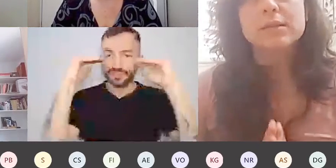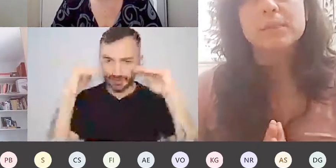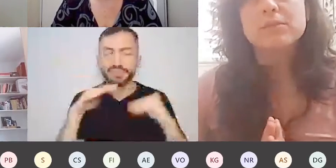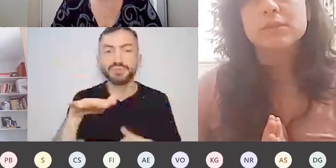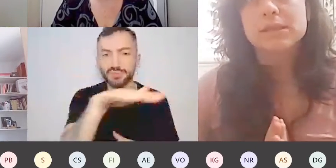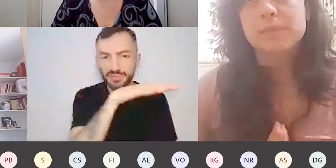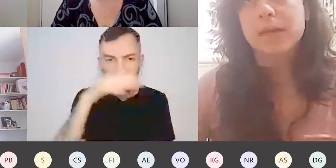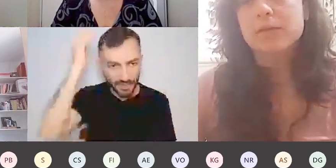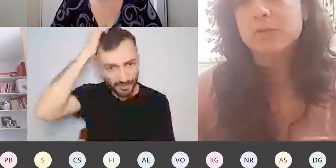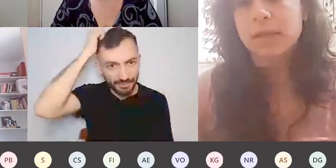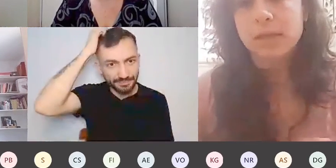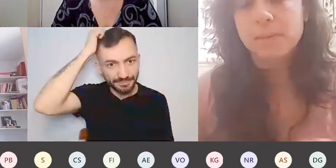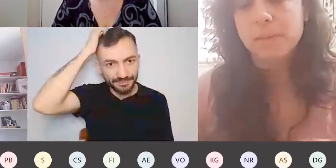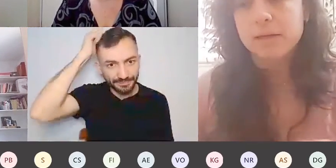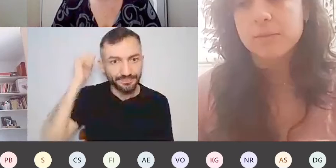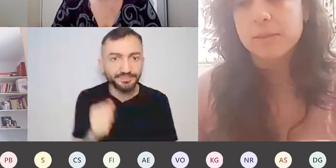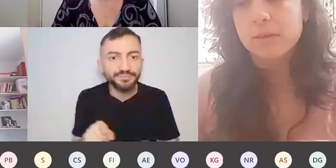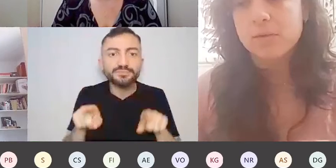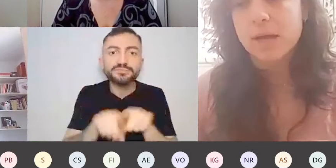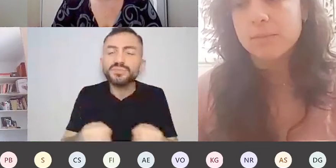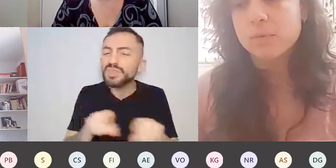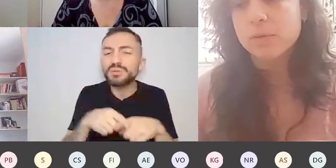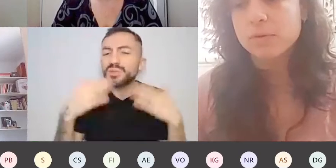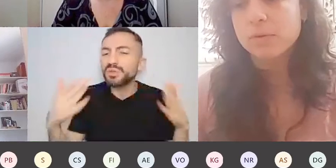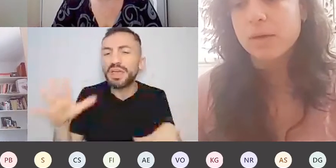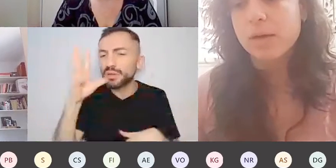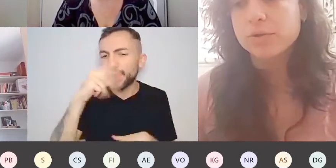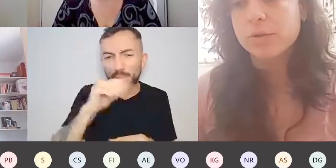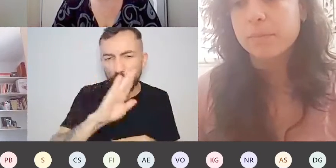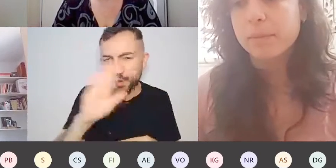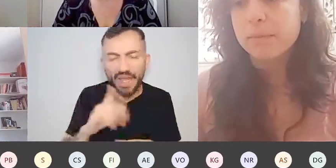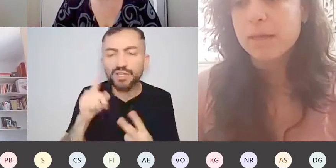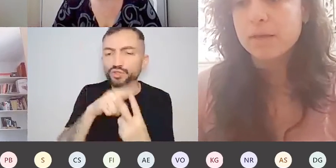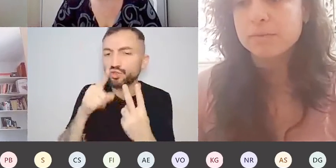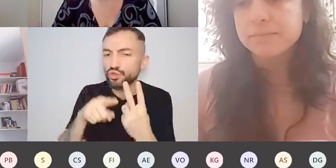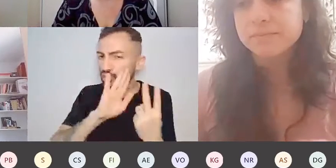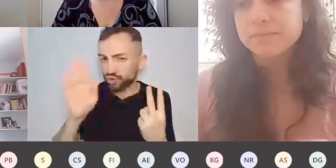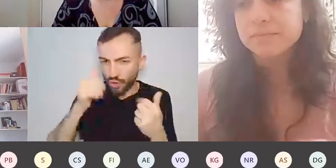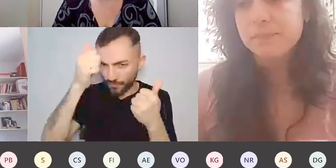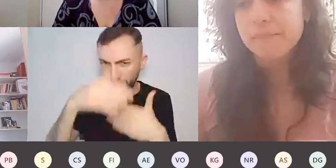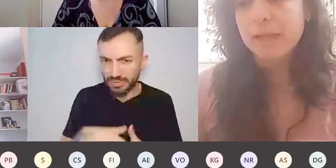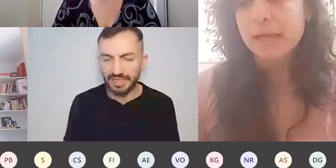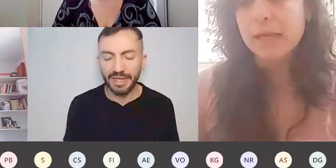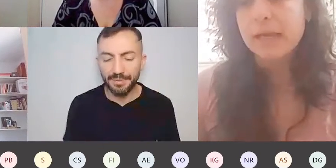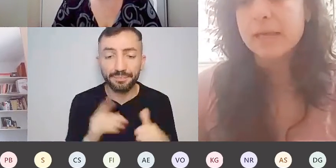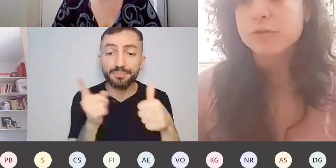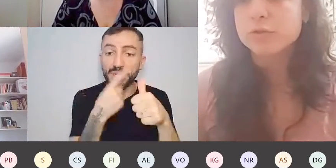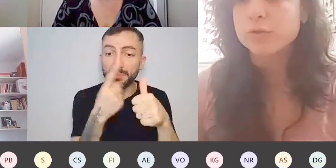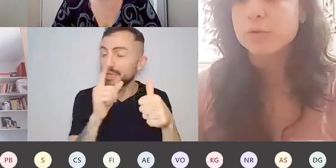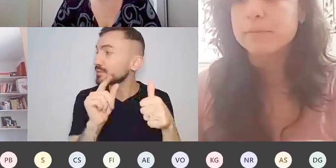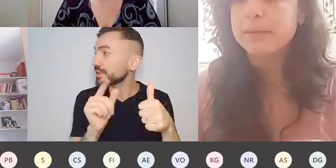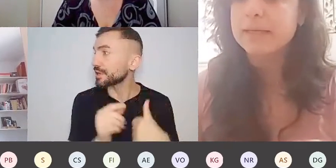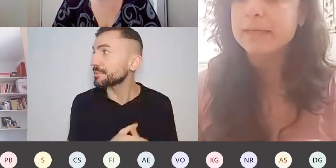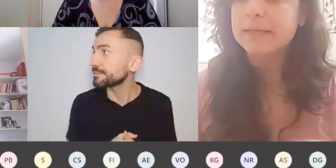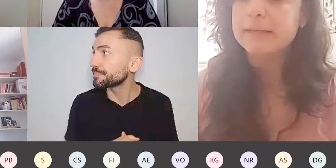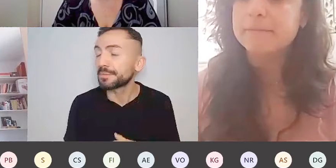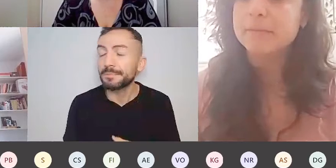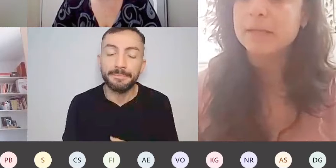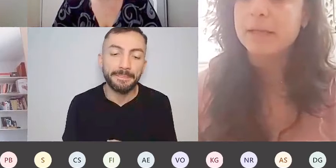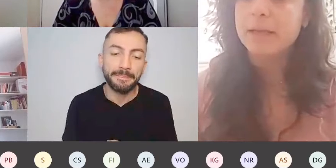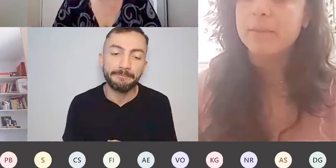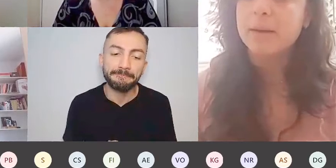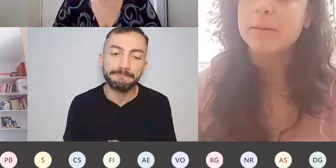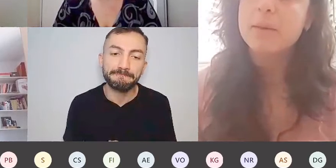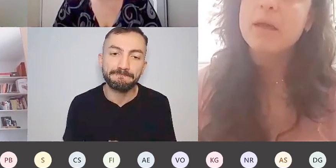queria trazer mais dois aspectos aqui, para não me delongar muito. Eu acho que o primeiro, né, é